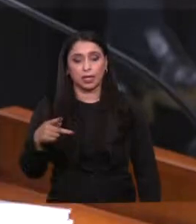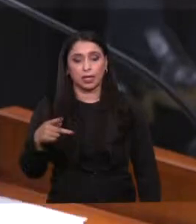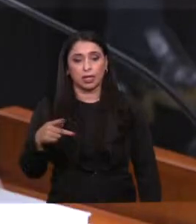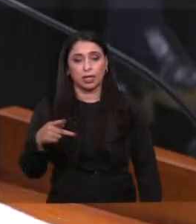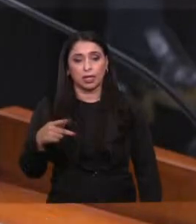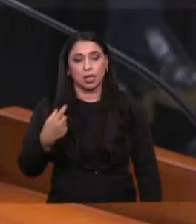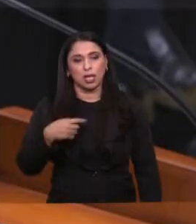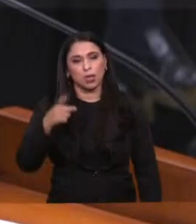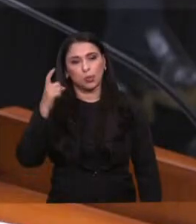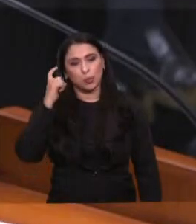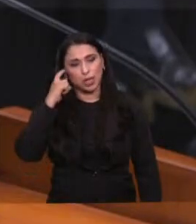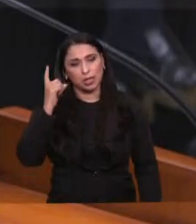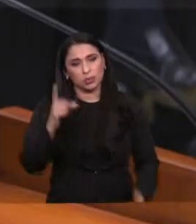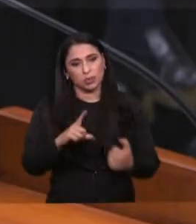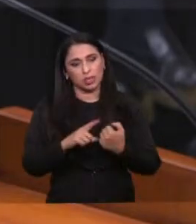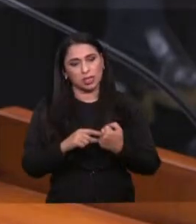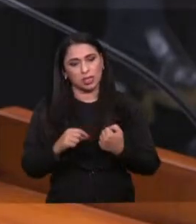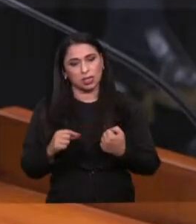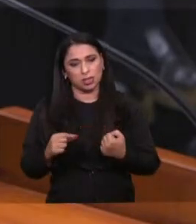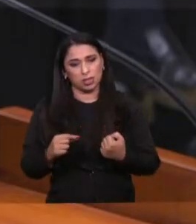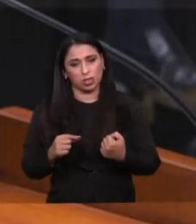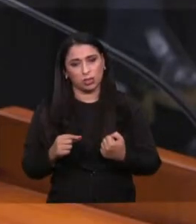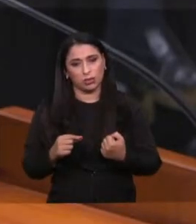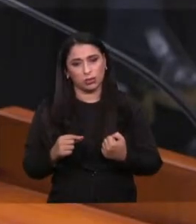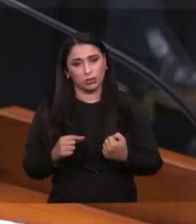me parece que este artigo